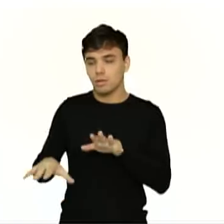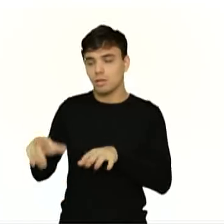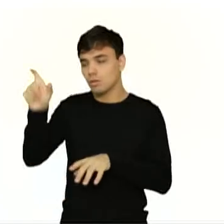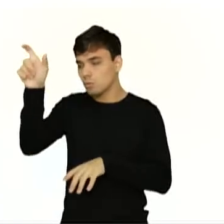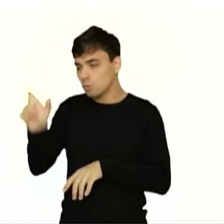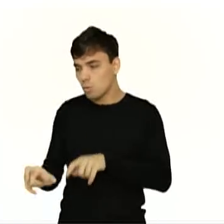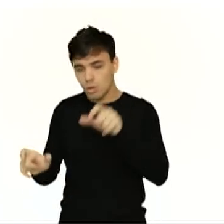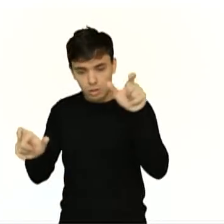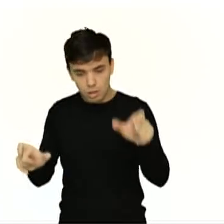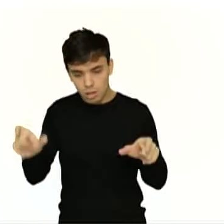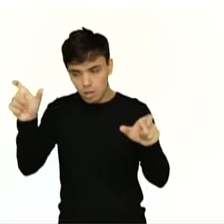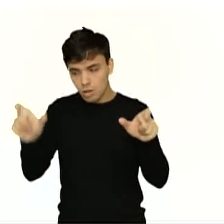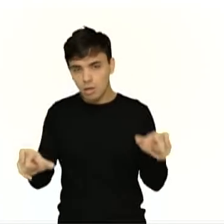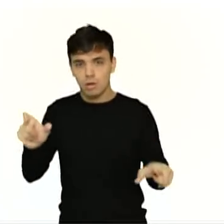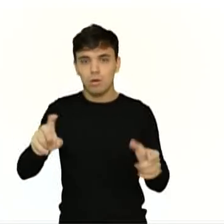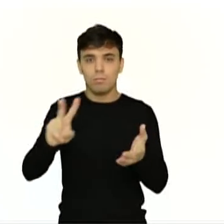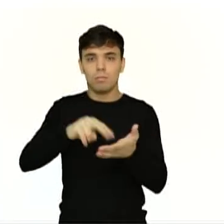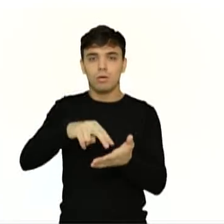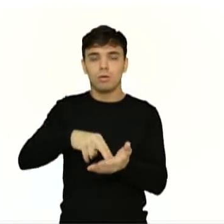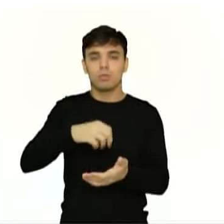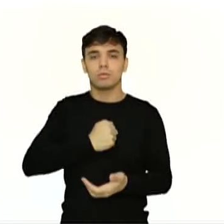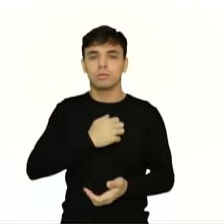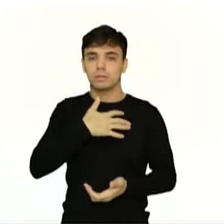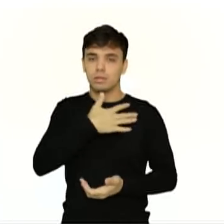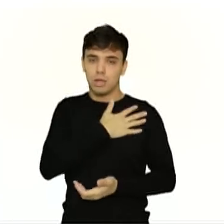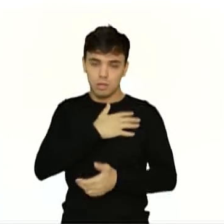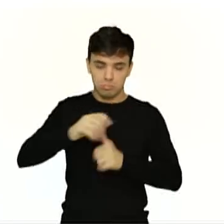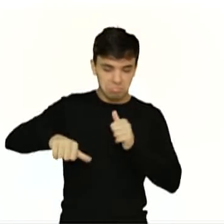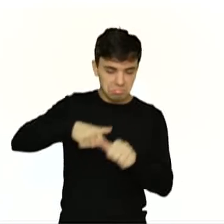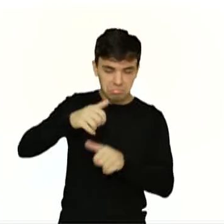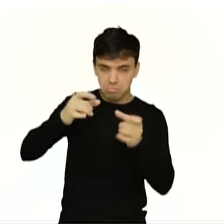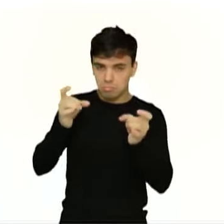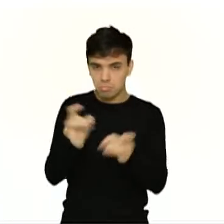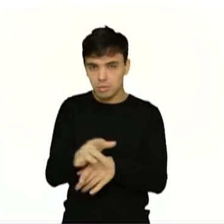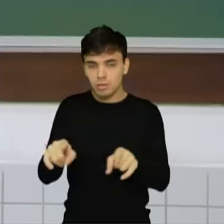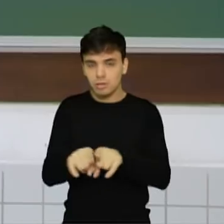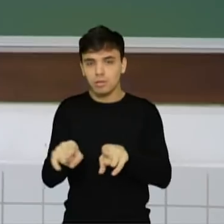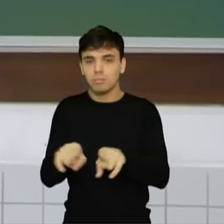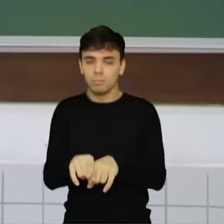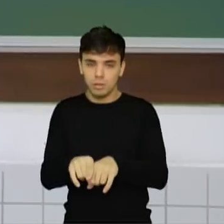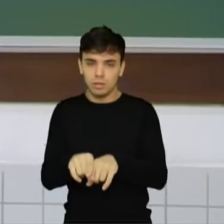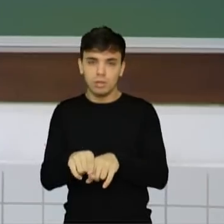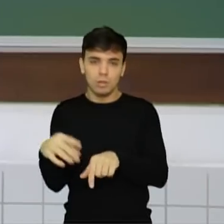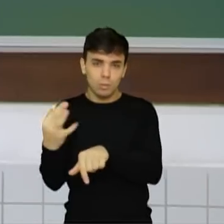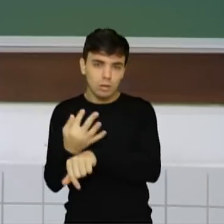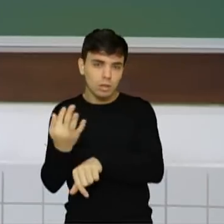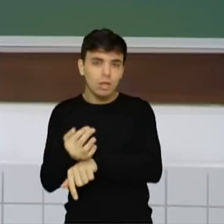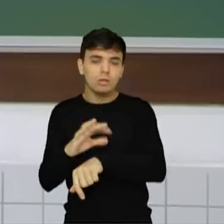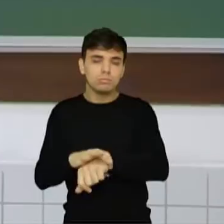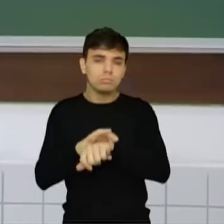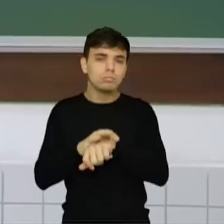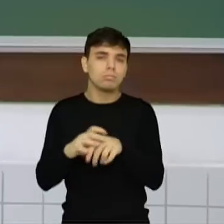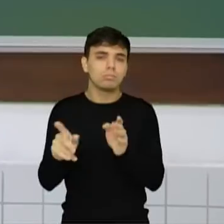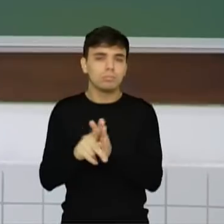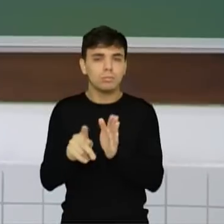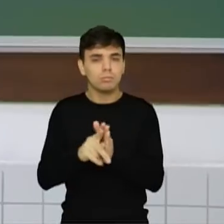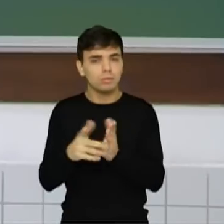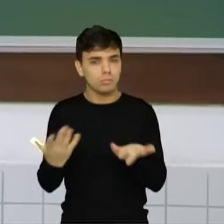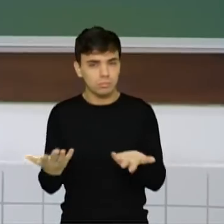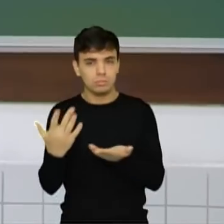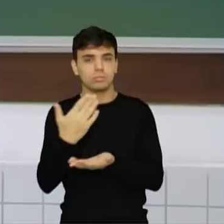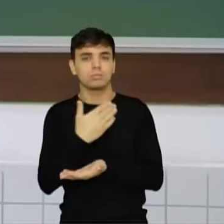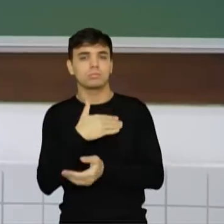de pele, você tinha direito a certa promoção ou não, e maior tolerância racial. Ideias bastante